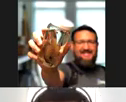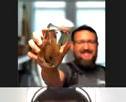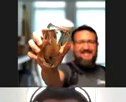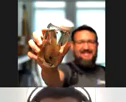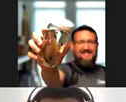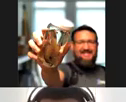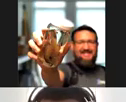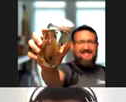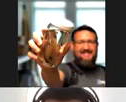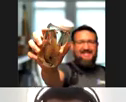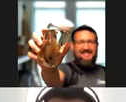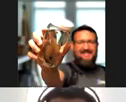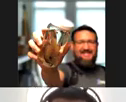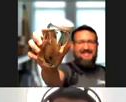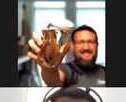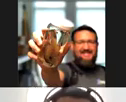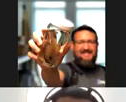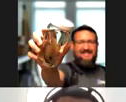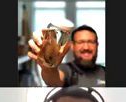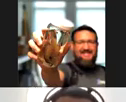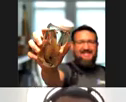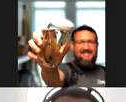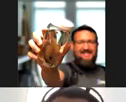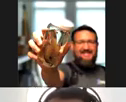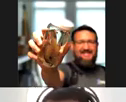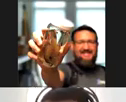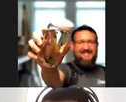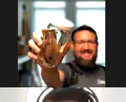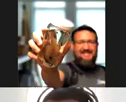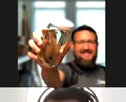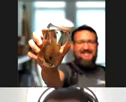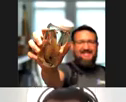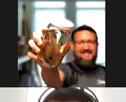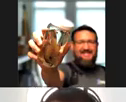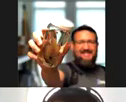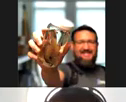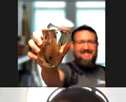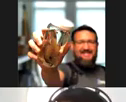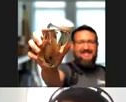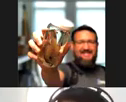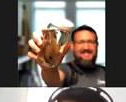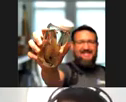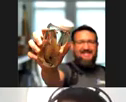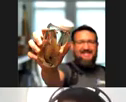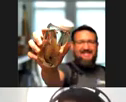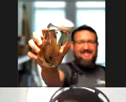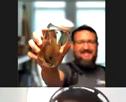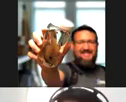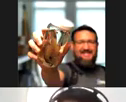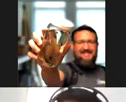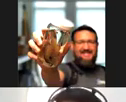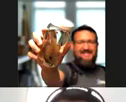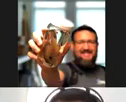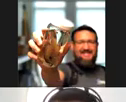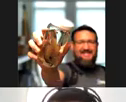uma ideia melhor da importância desse artigo, principalmente, né? O Stephen Fretwell, em 75, ele fez um artigo